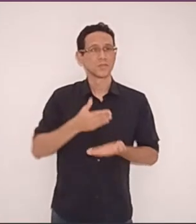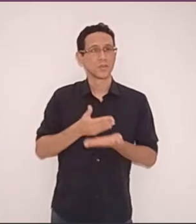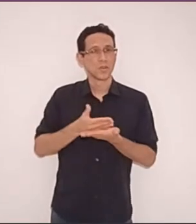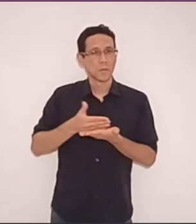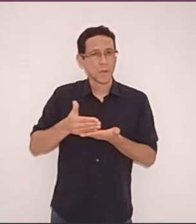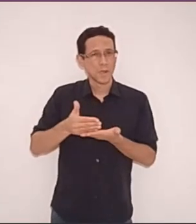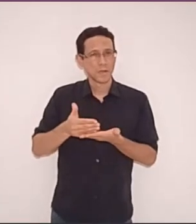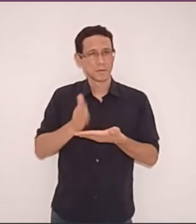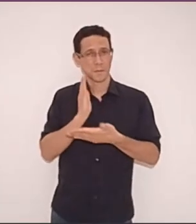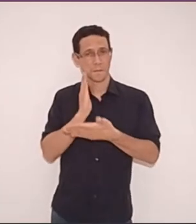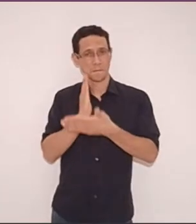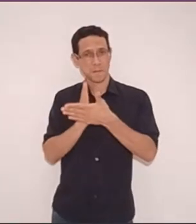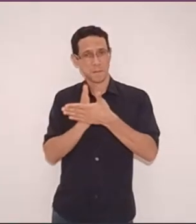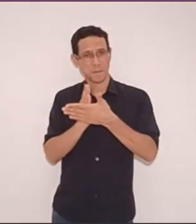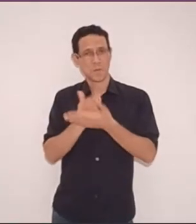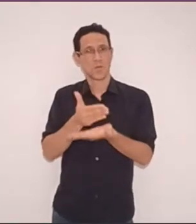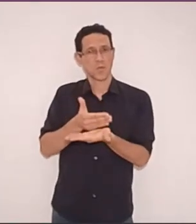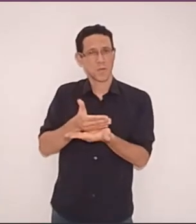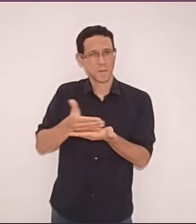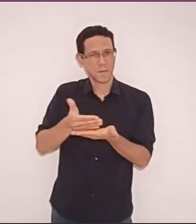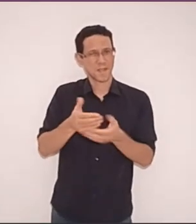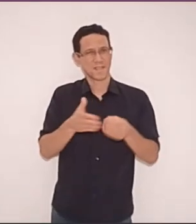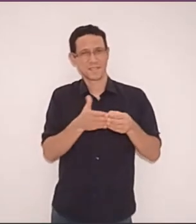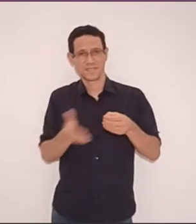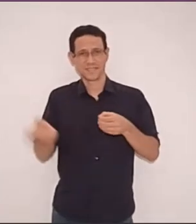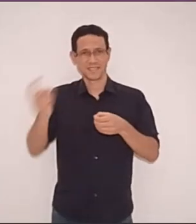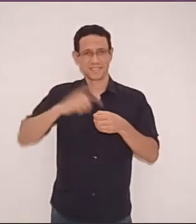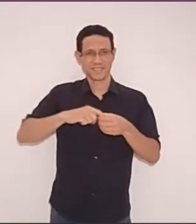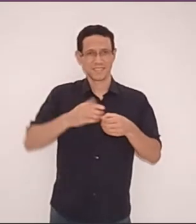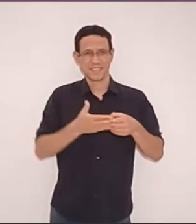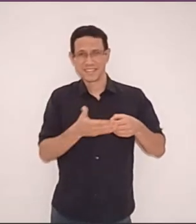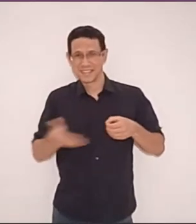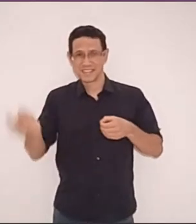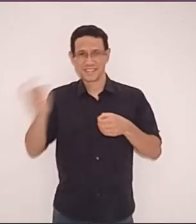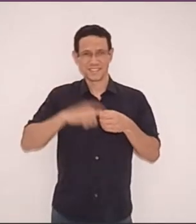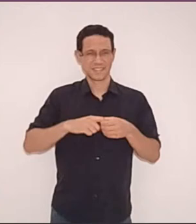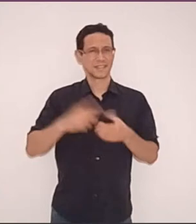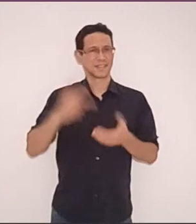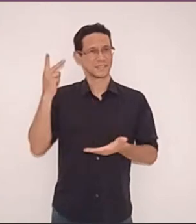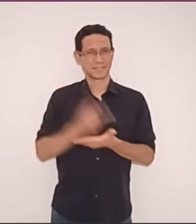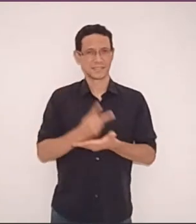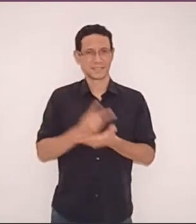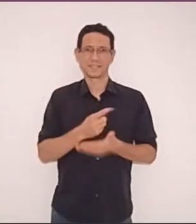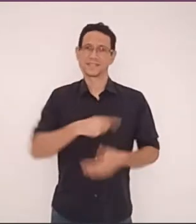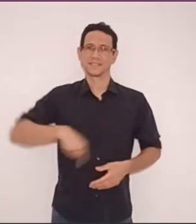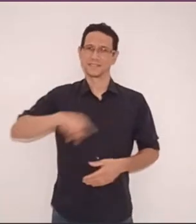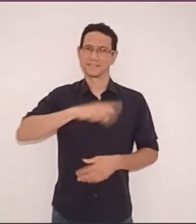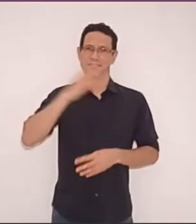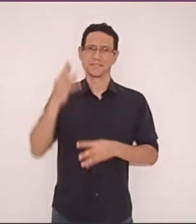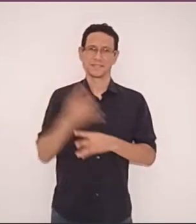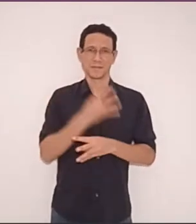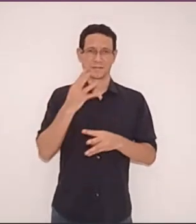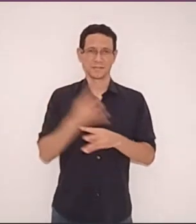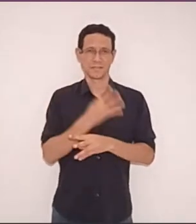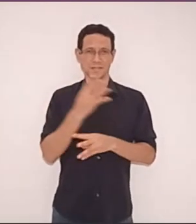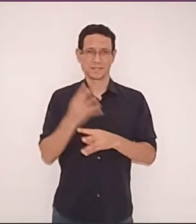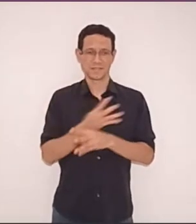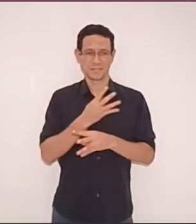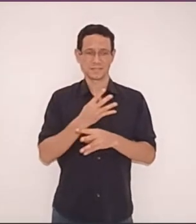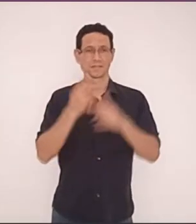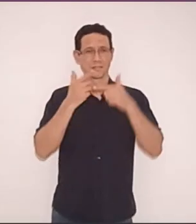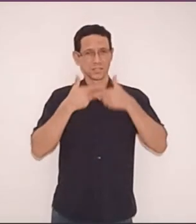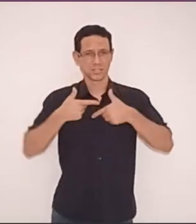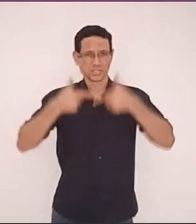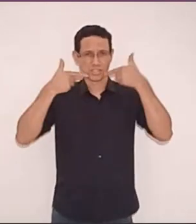e o começo e assim existiremos sempre e sorrindo Mas